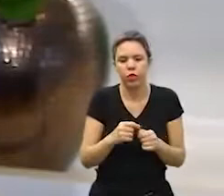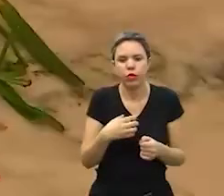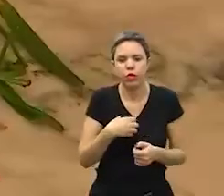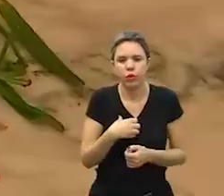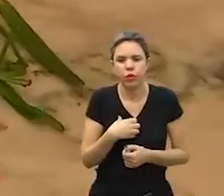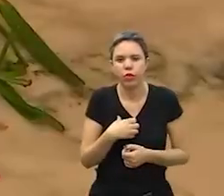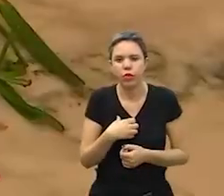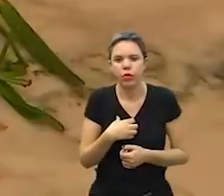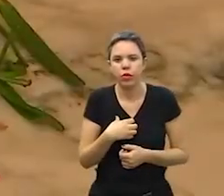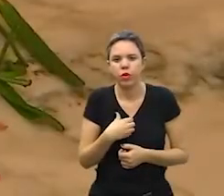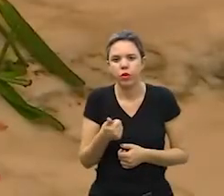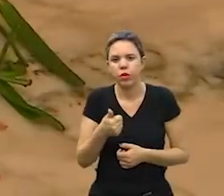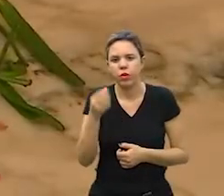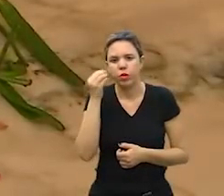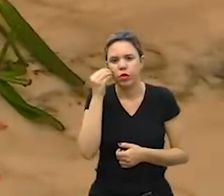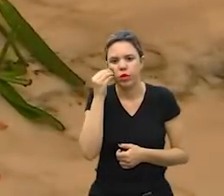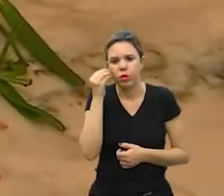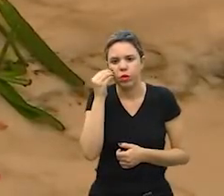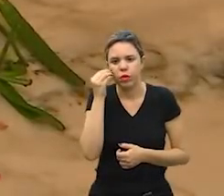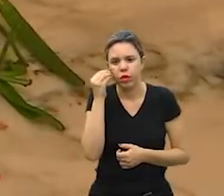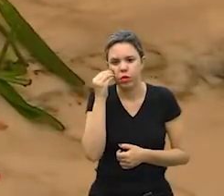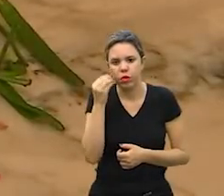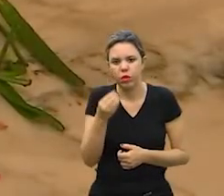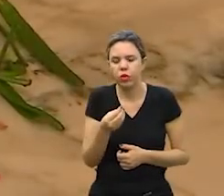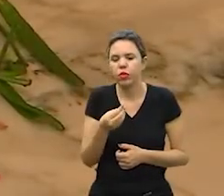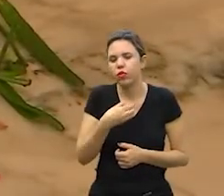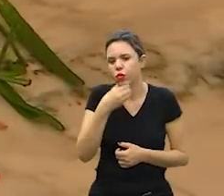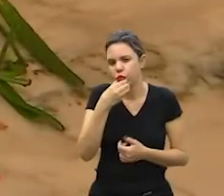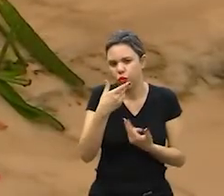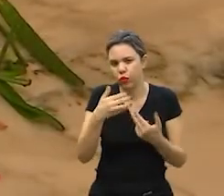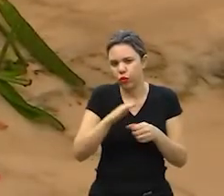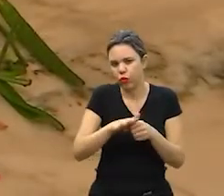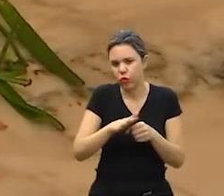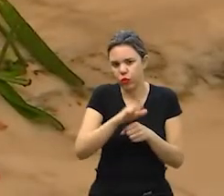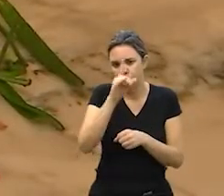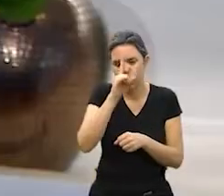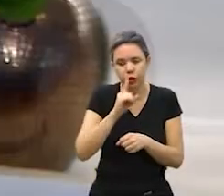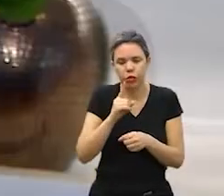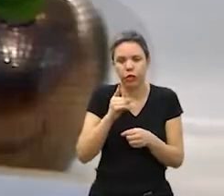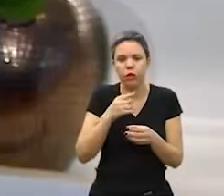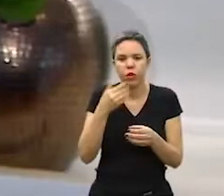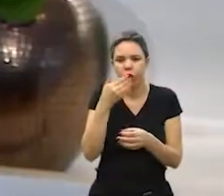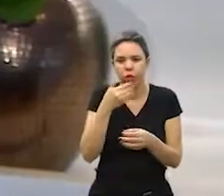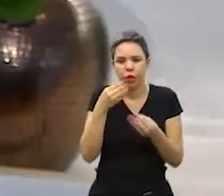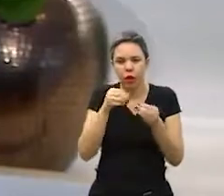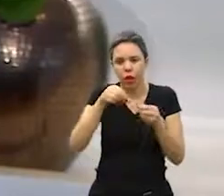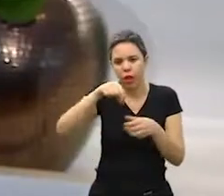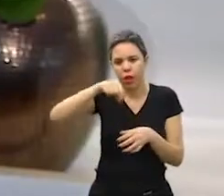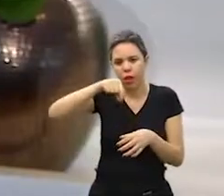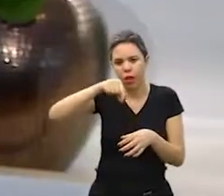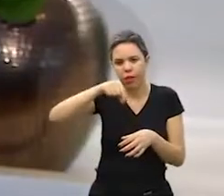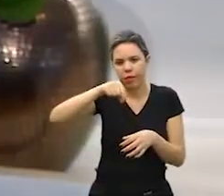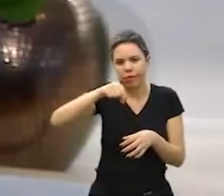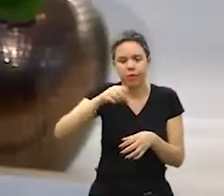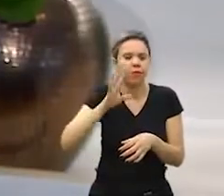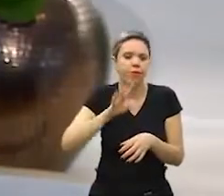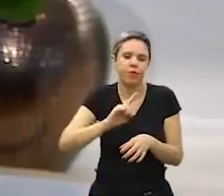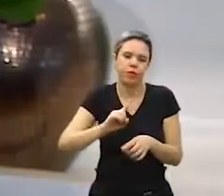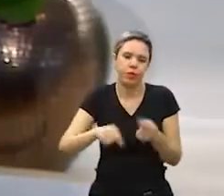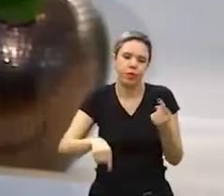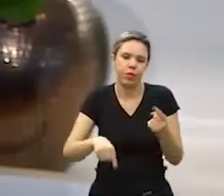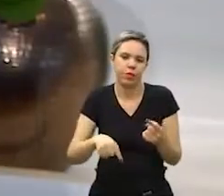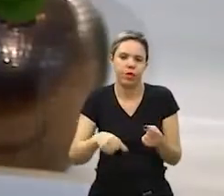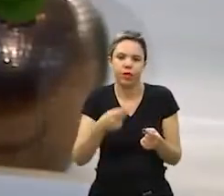alguma forma. Os primeiros testes que eu fiz de enviar fruta fresca, cortada, ficava tudo meladinho, escorria o caldinho, então não ficou